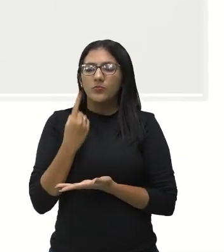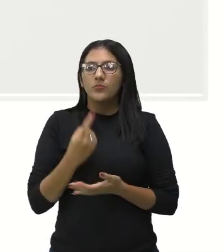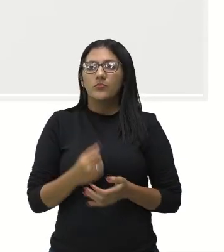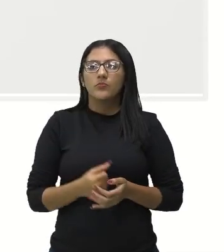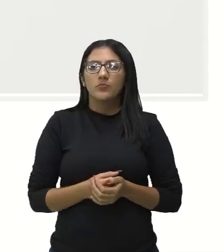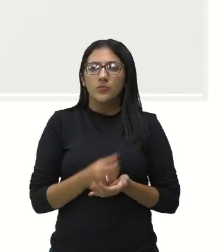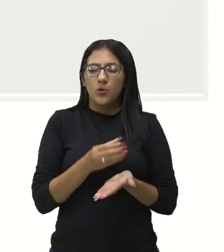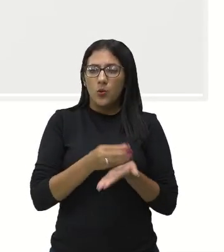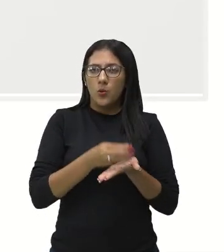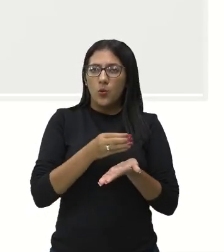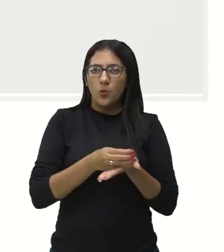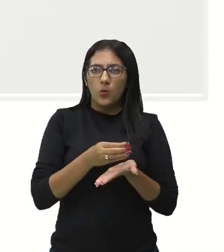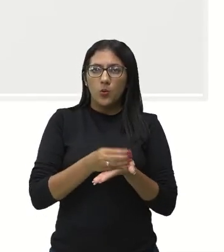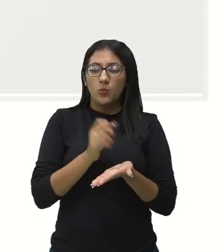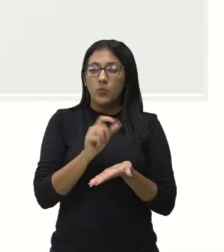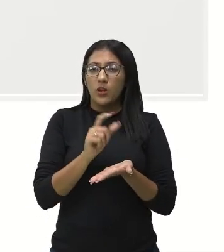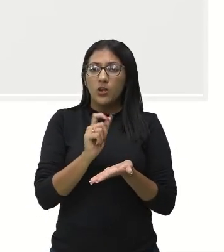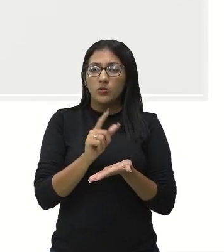copo azul.